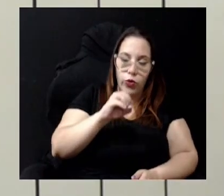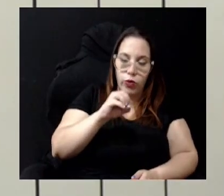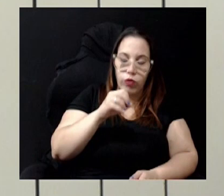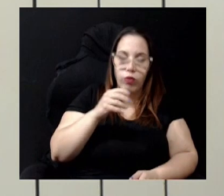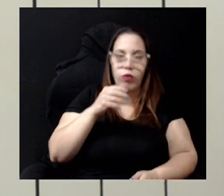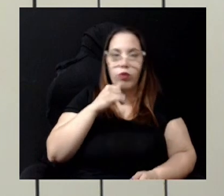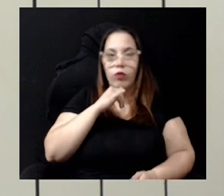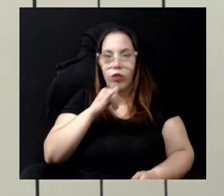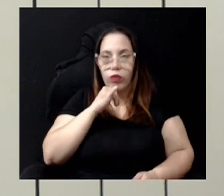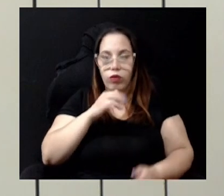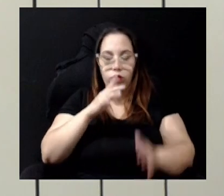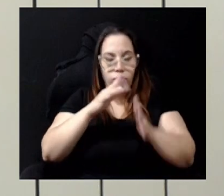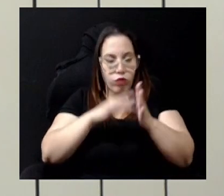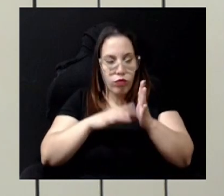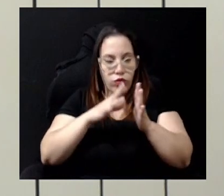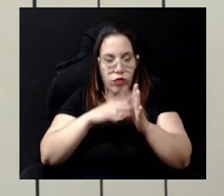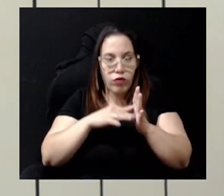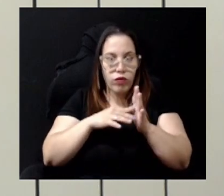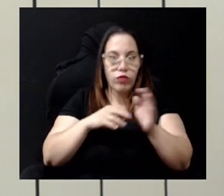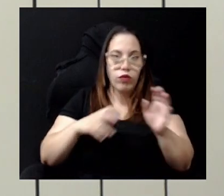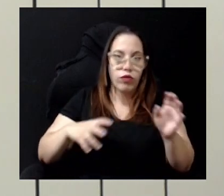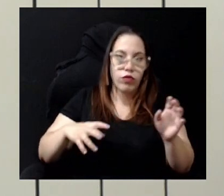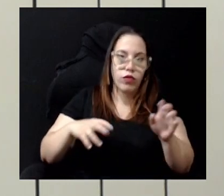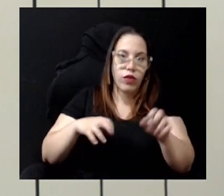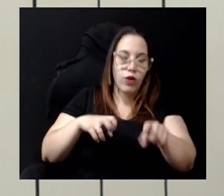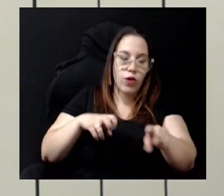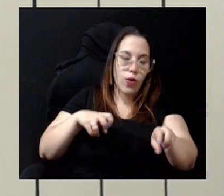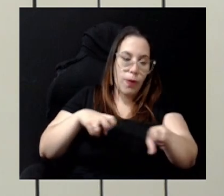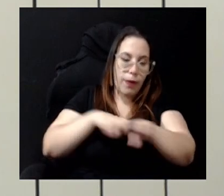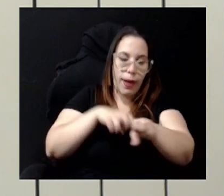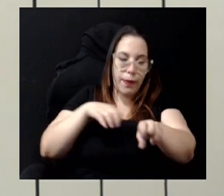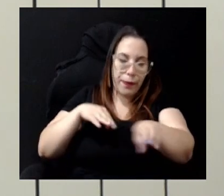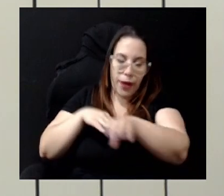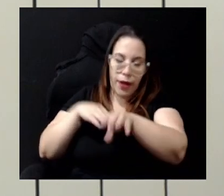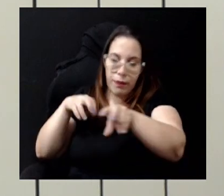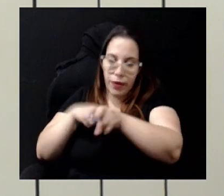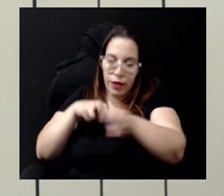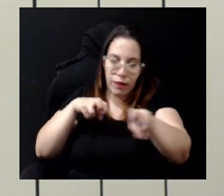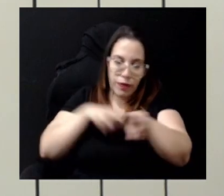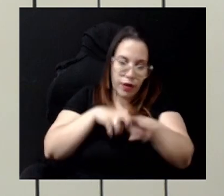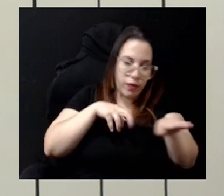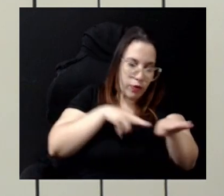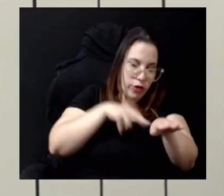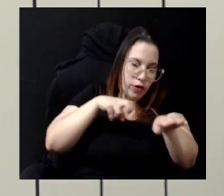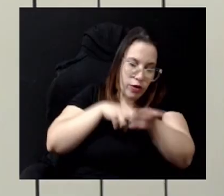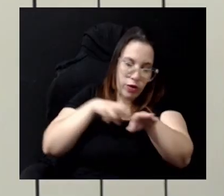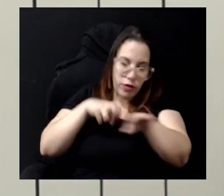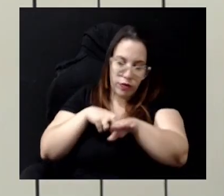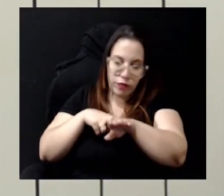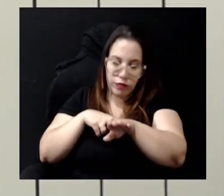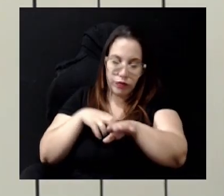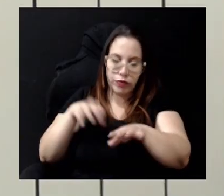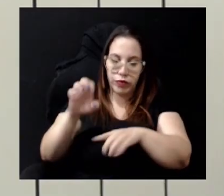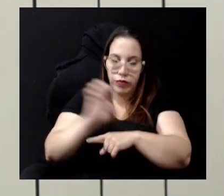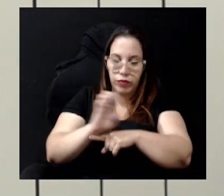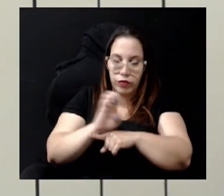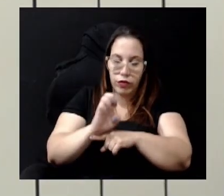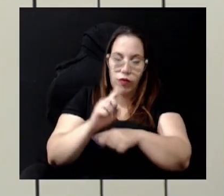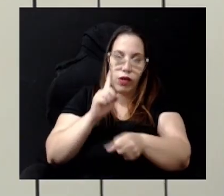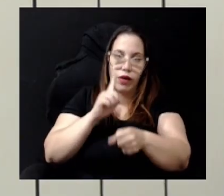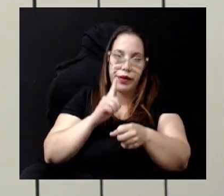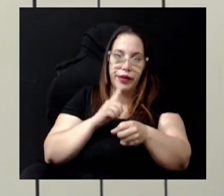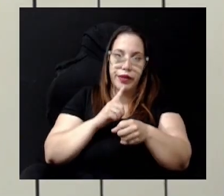de ocorrência de acidentes rodoviários. Segundo o estudo, nos estados em que o horário de verão era